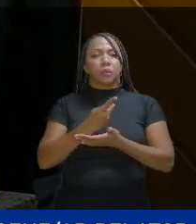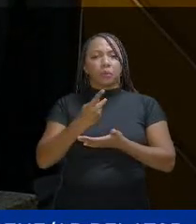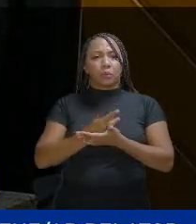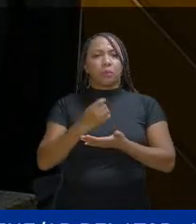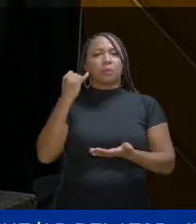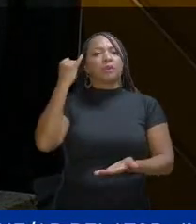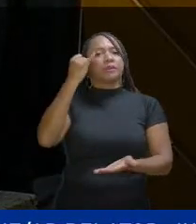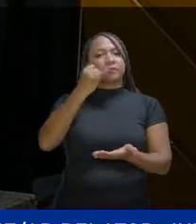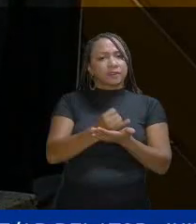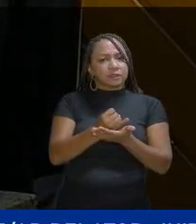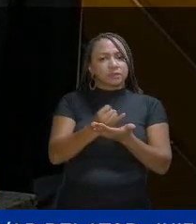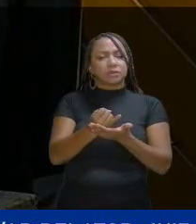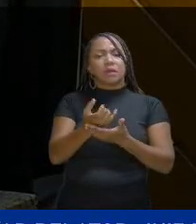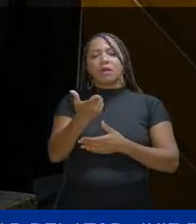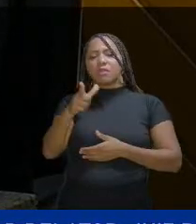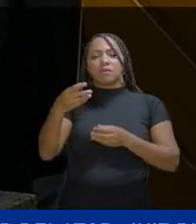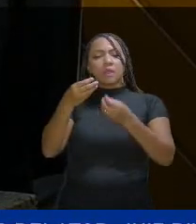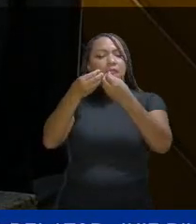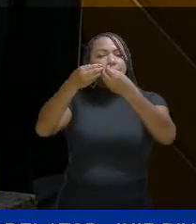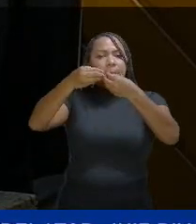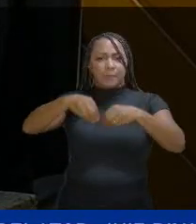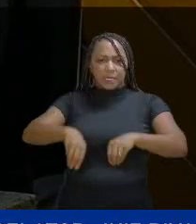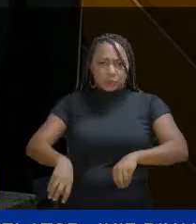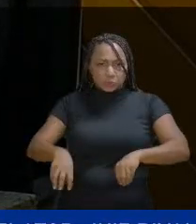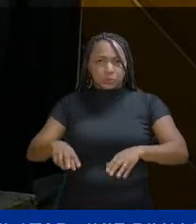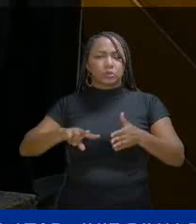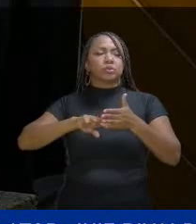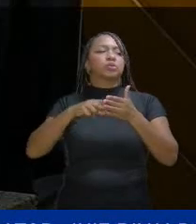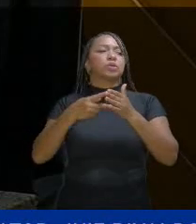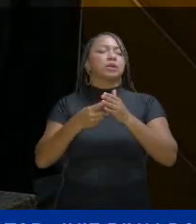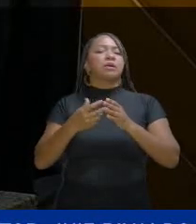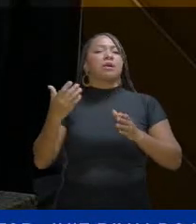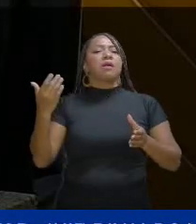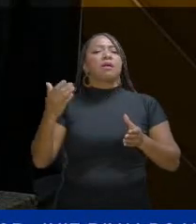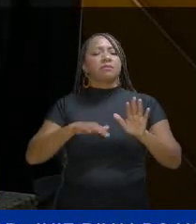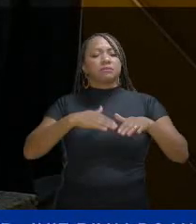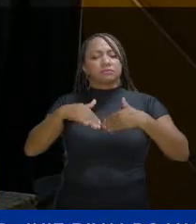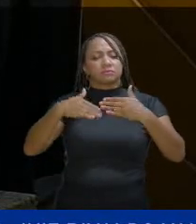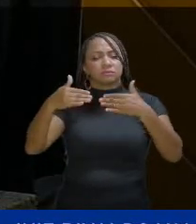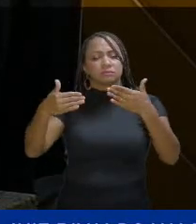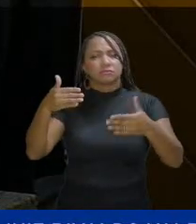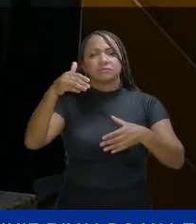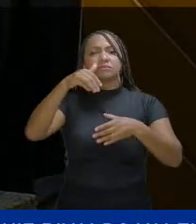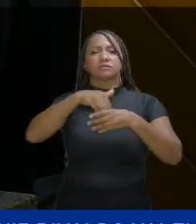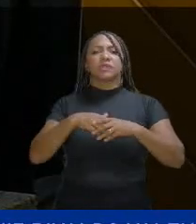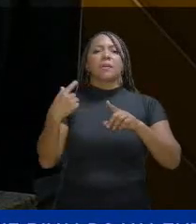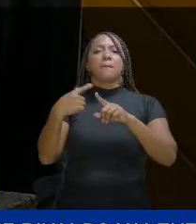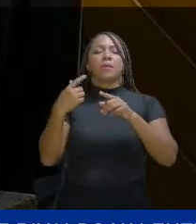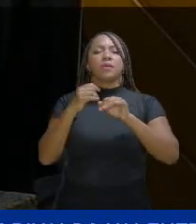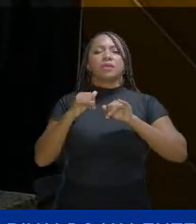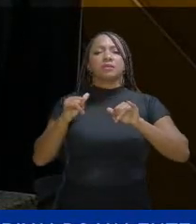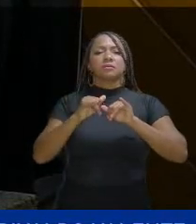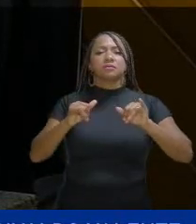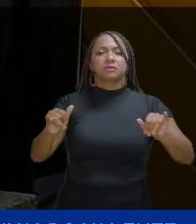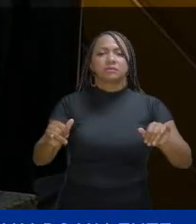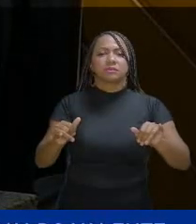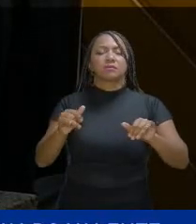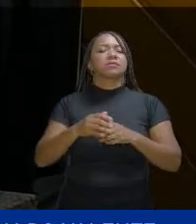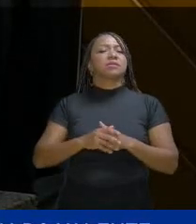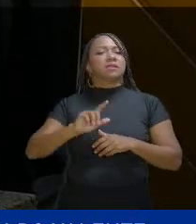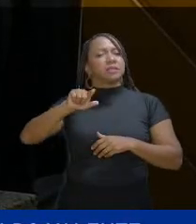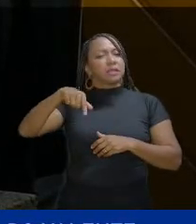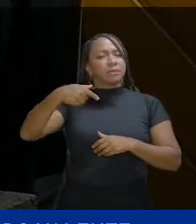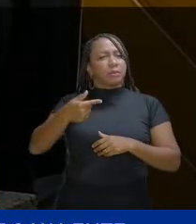06015-1552, traço 80.24, propaganda irregular, origem, Calçoene, P, relator, juiz, Rivaldo ainda Valente. que